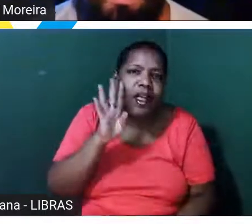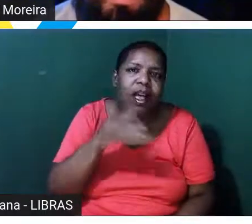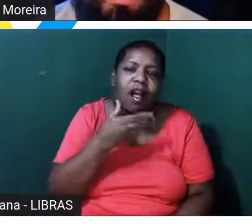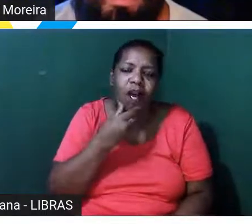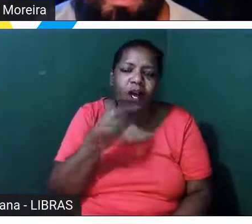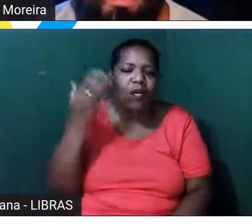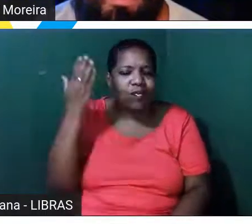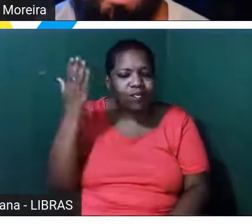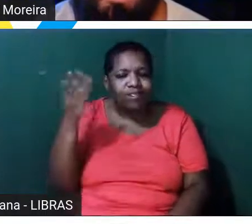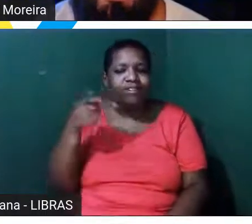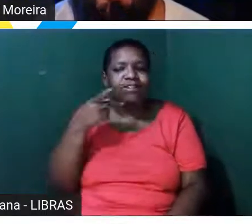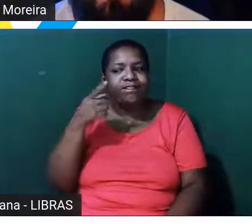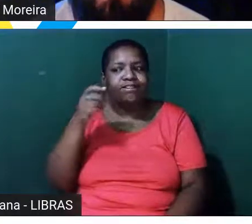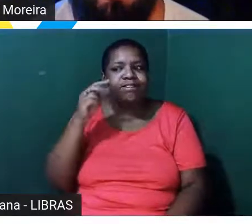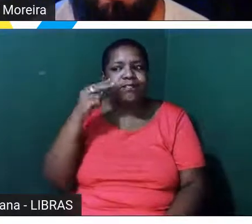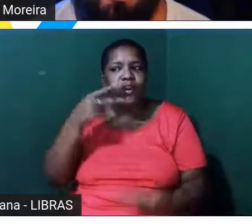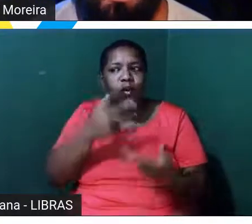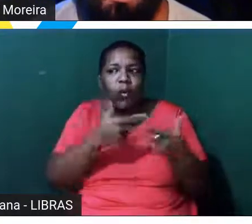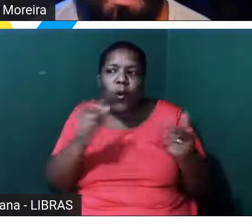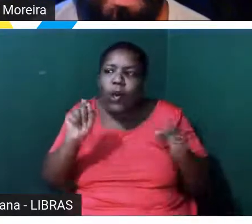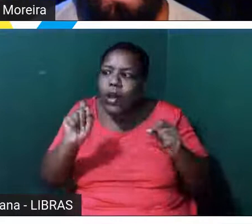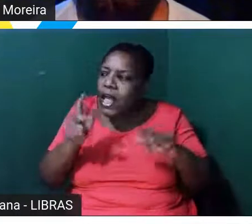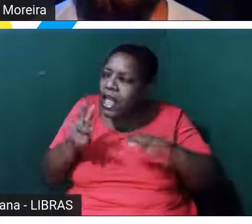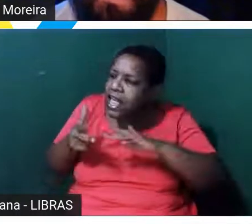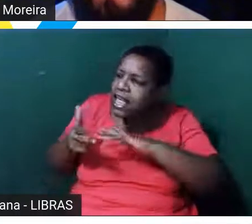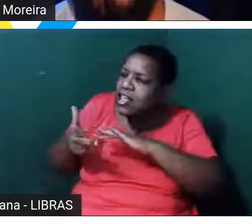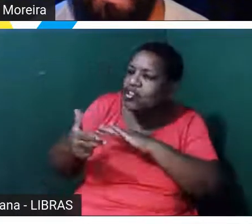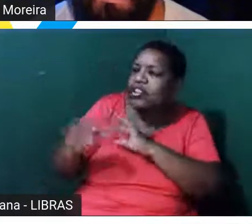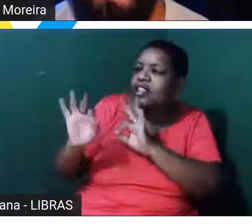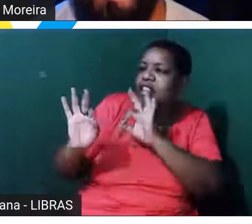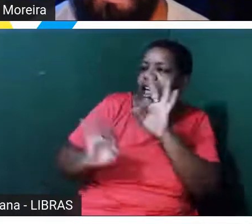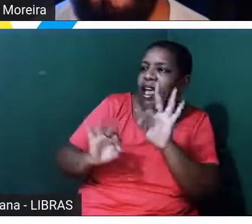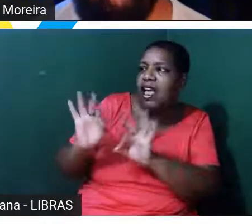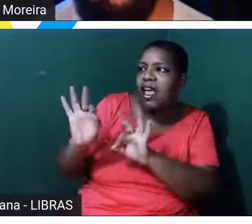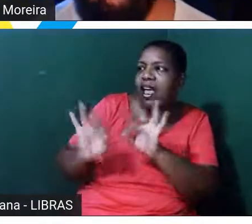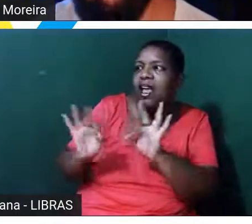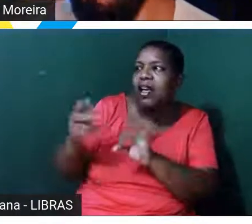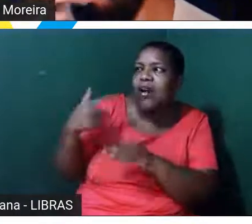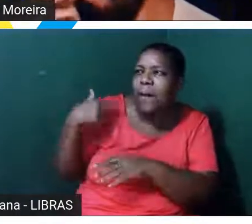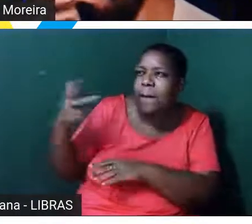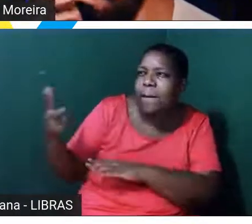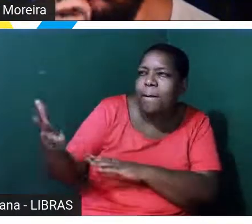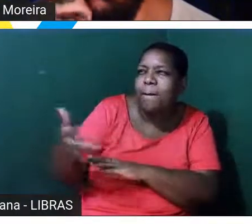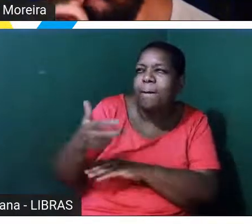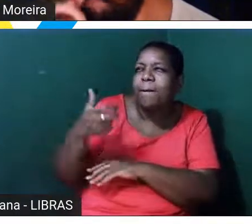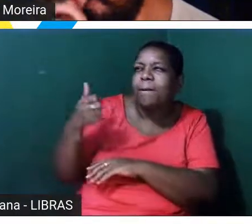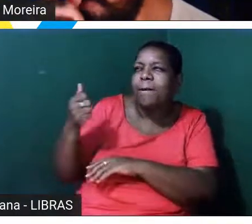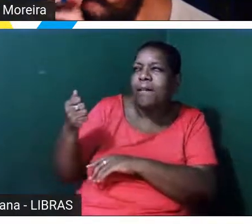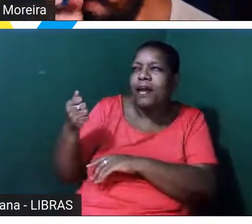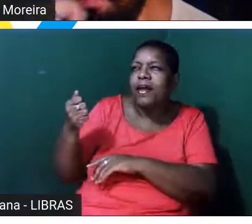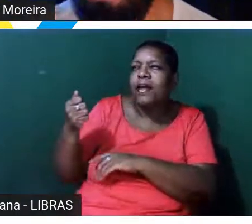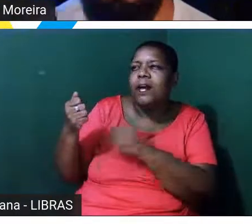sobre essa coisa deve do que é o edital né Eu acho que você você pegou ali